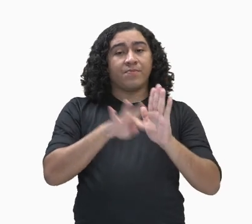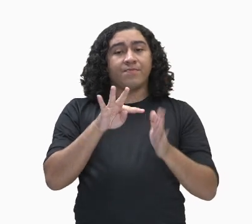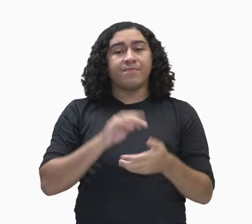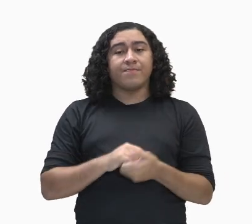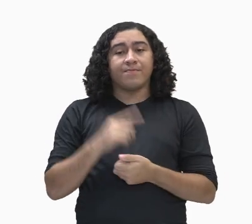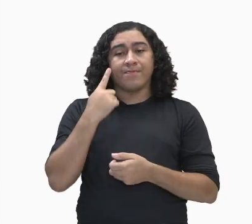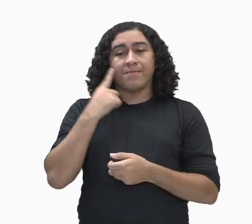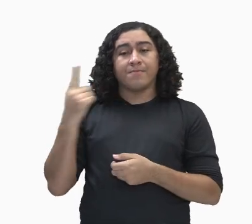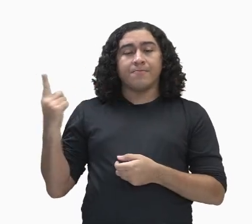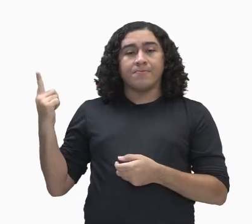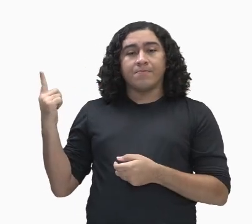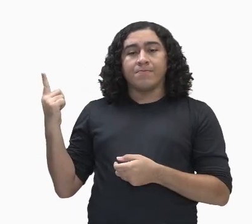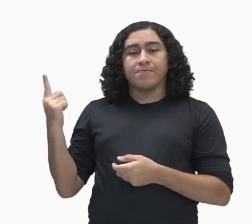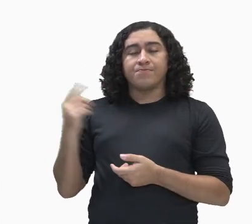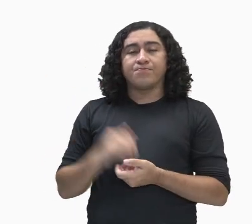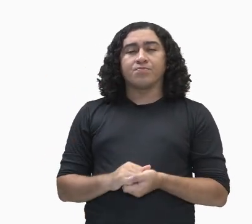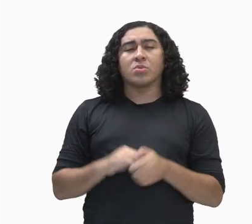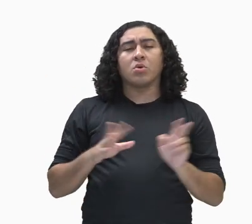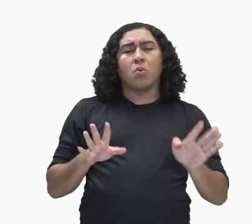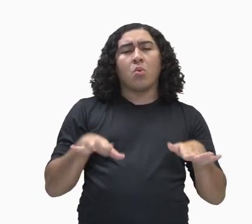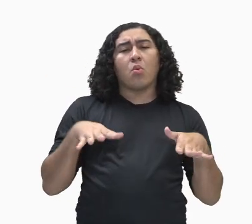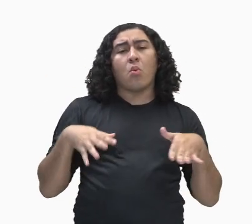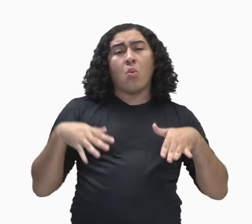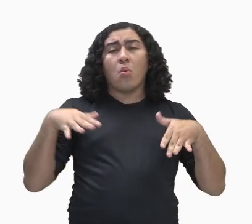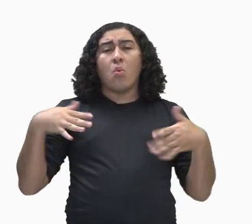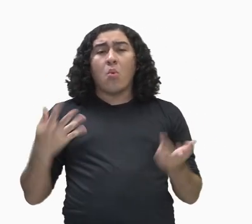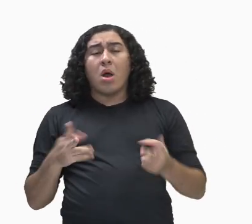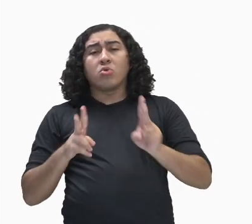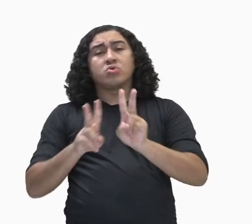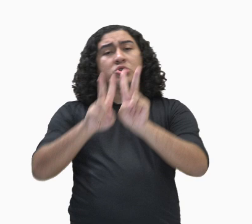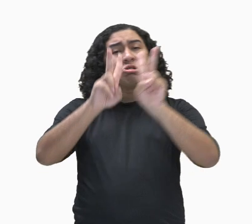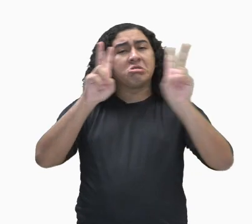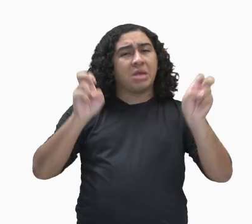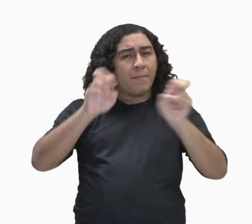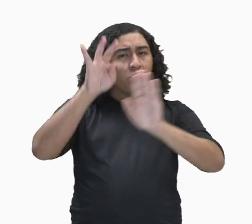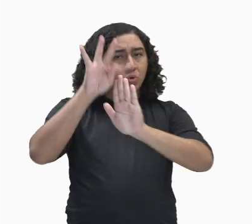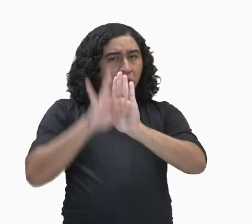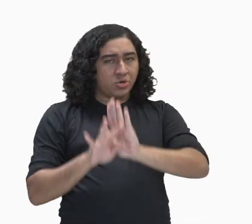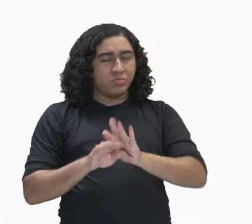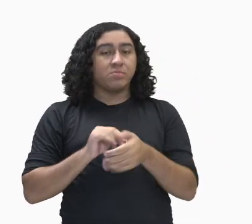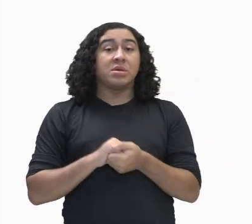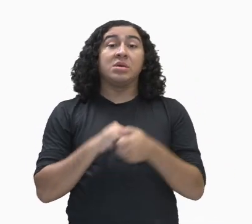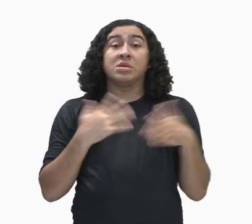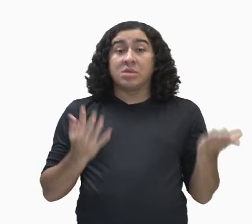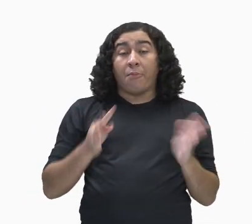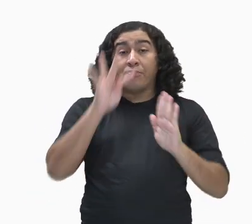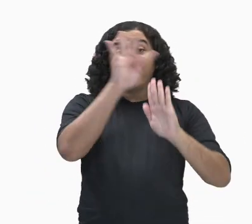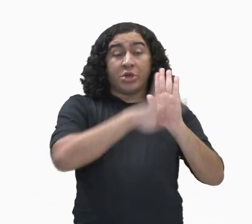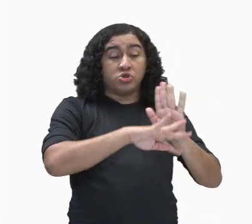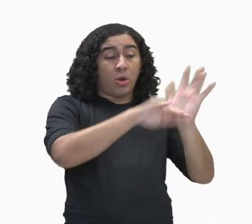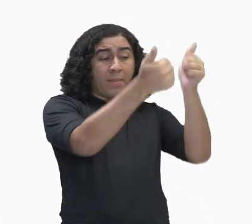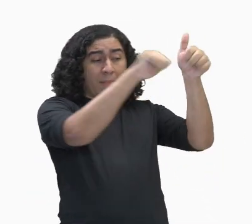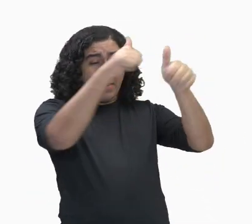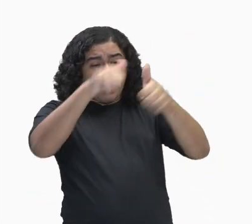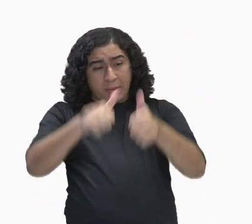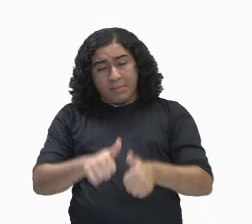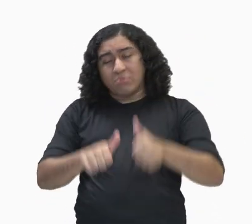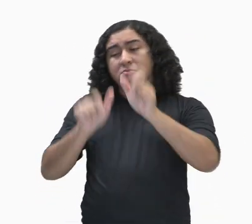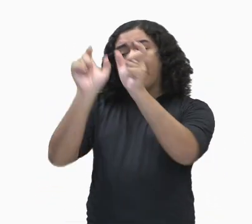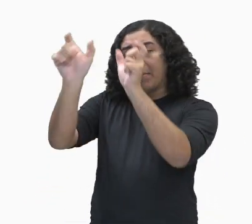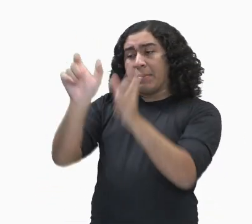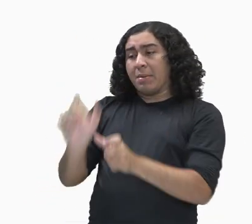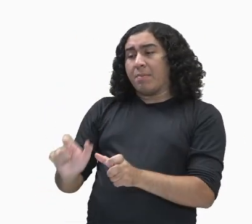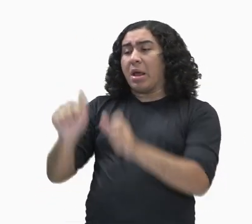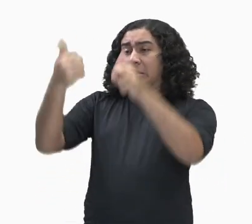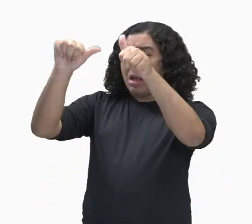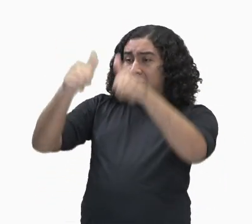né? Qual foi o assunto do texto? E aí, depois que a gente analisou várias palavras, vocês puderam entender que o assunto do